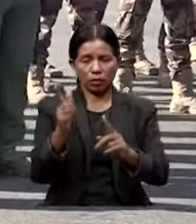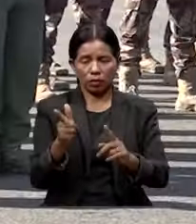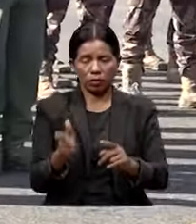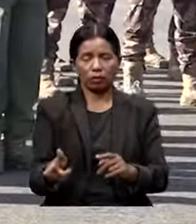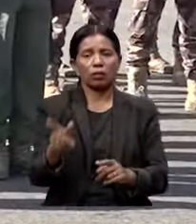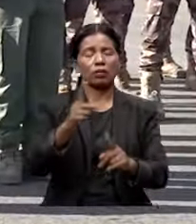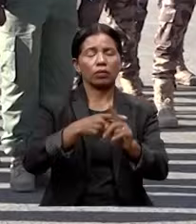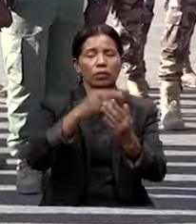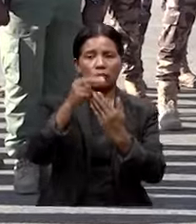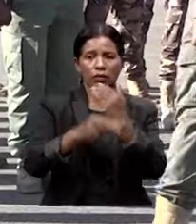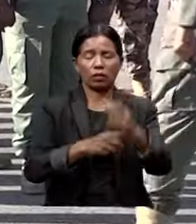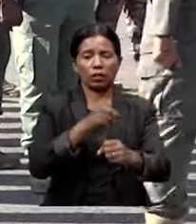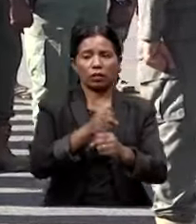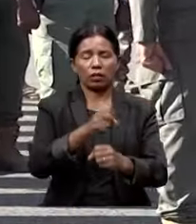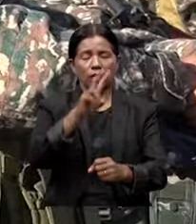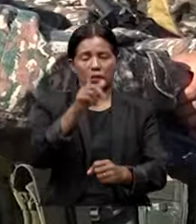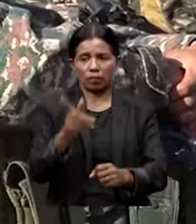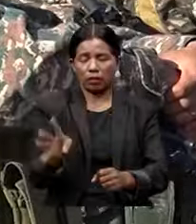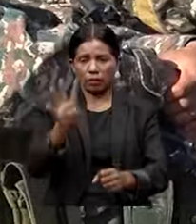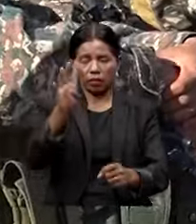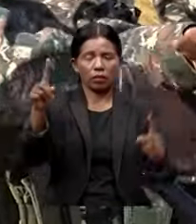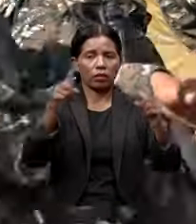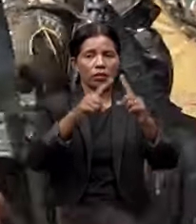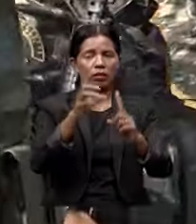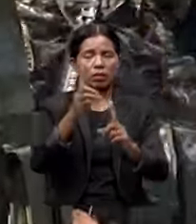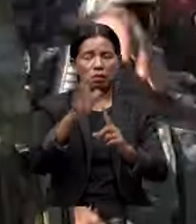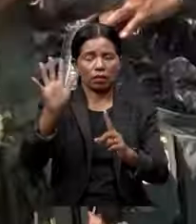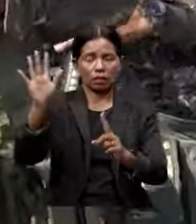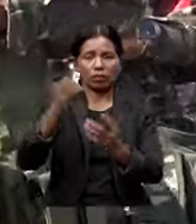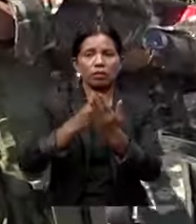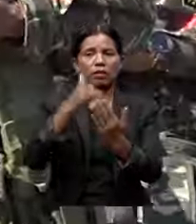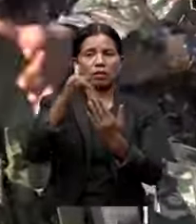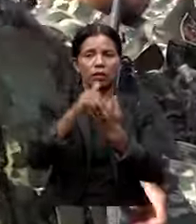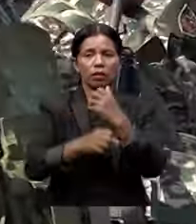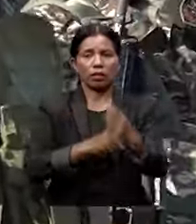fulan novembro tinan rihun rua ruanulo resinhat to loron lima fulan janeiro